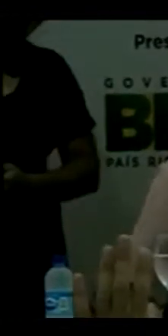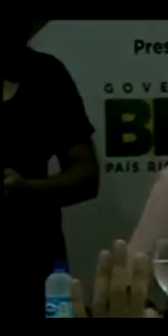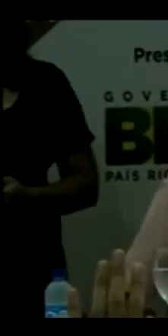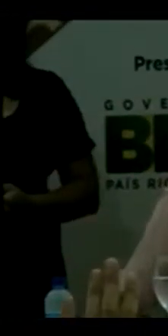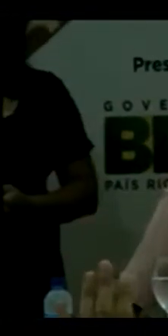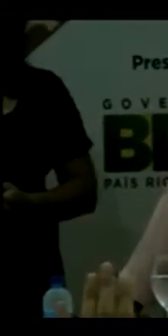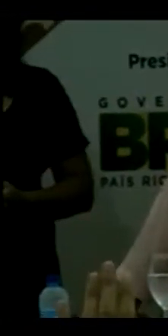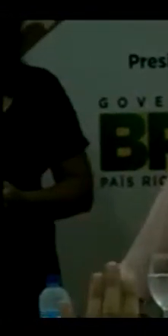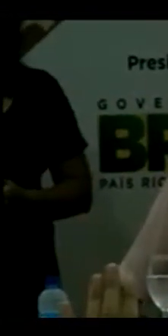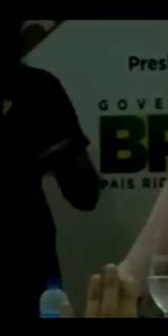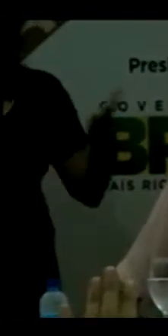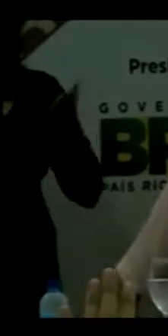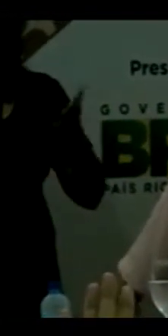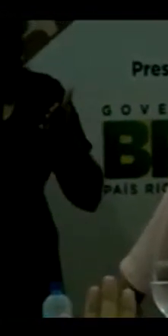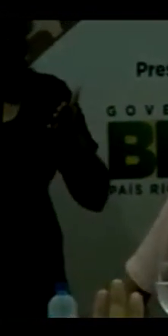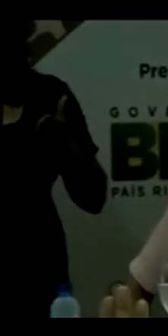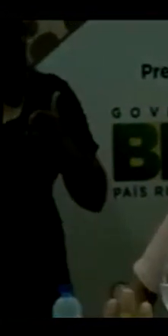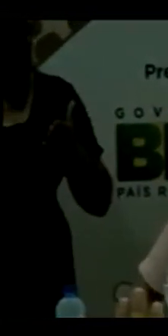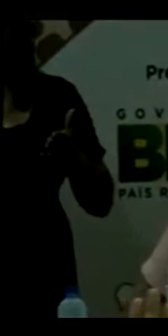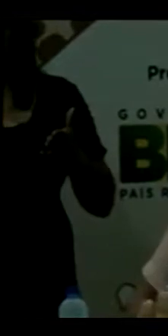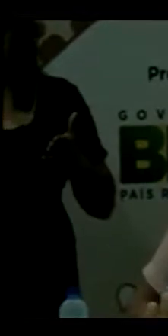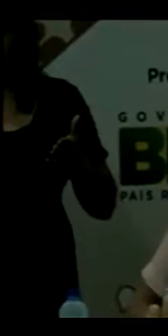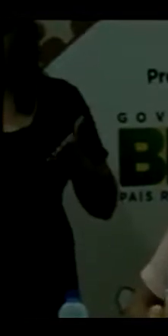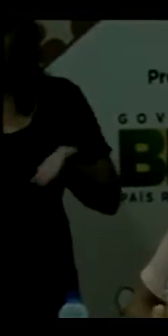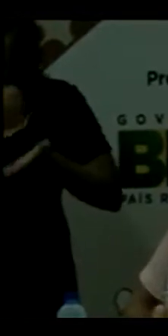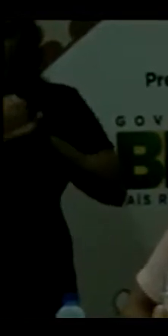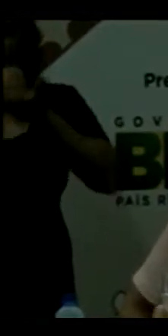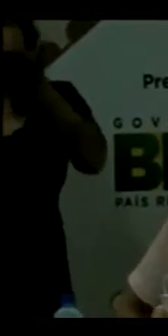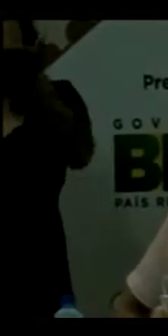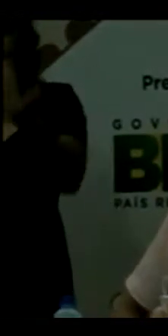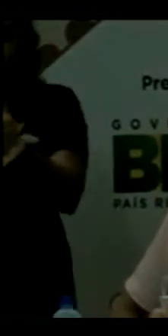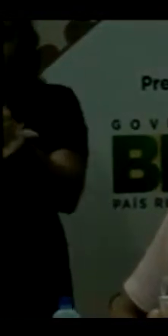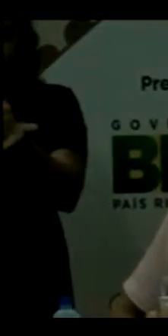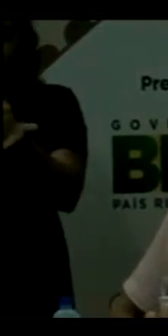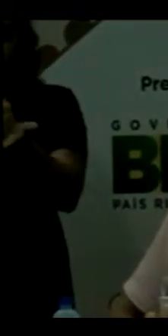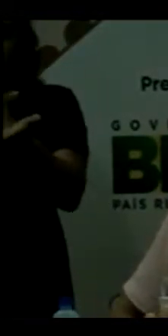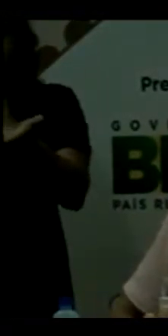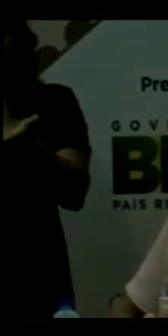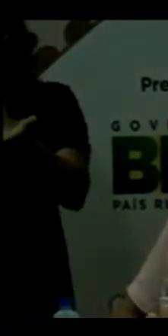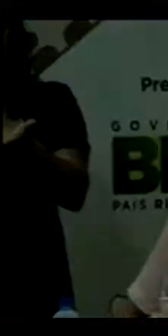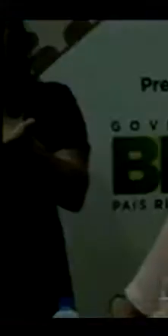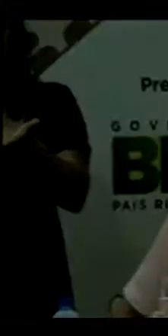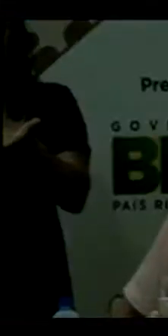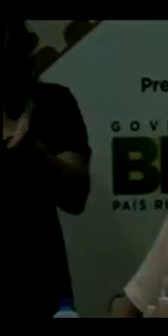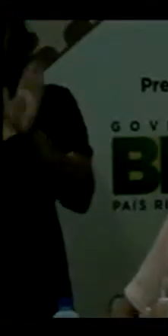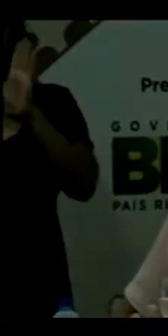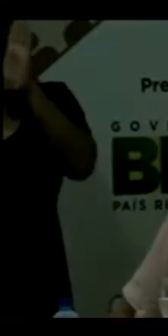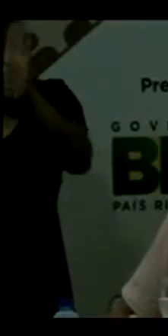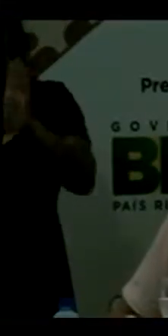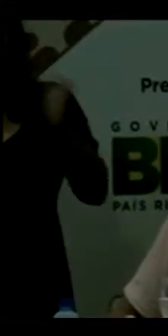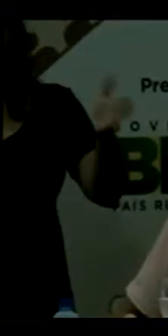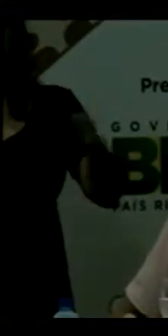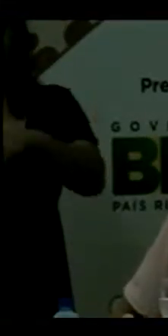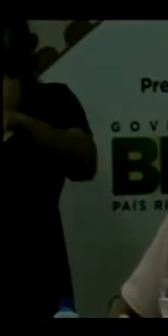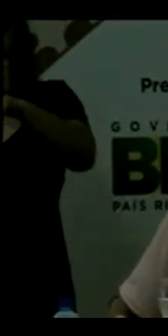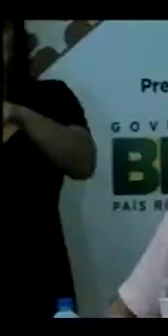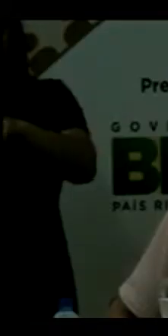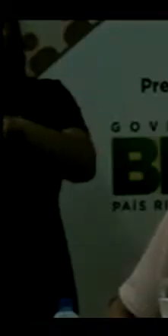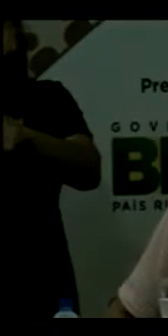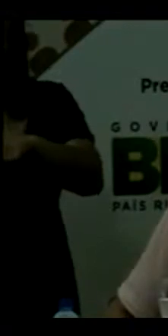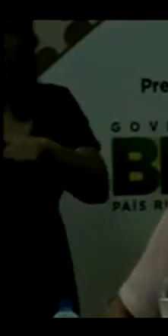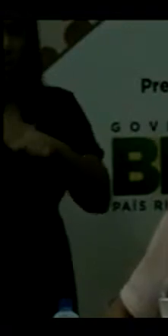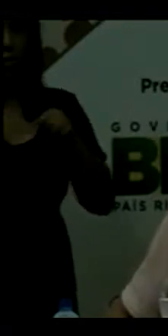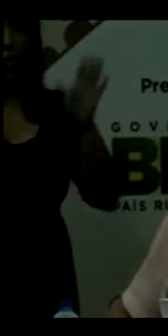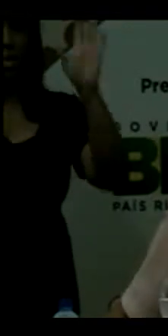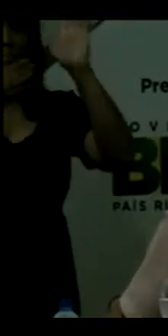Agora, todo mundo que já apoiou ou já contribuiu para melhorar a proposta de outra